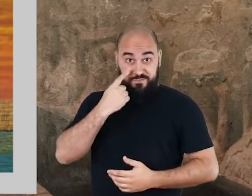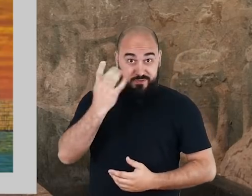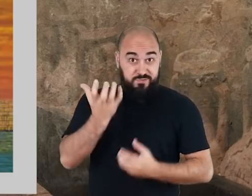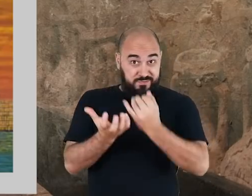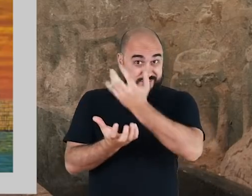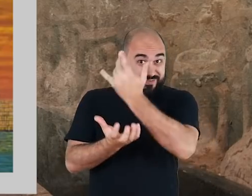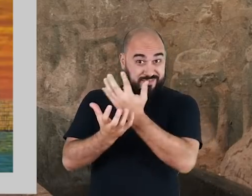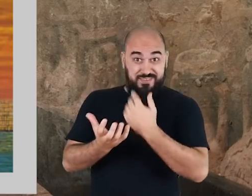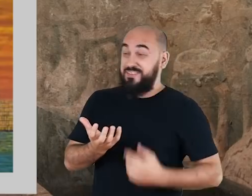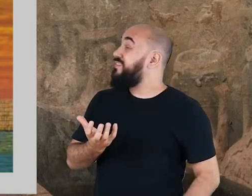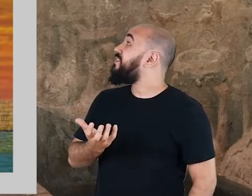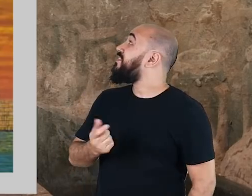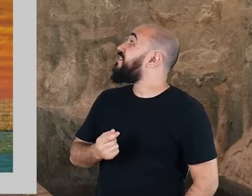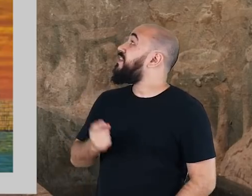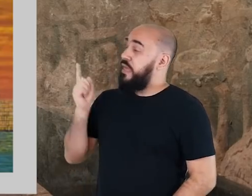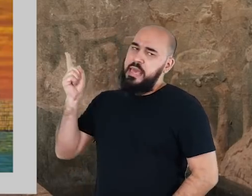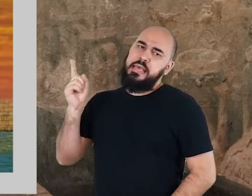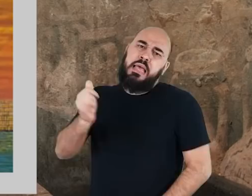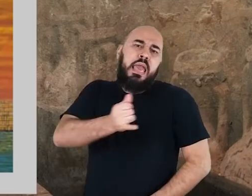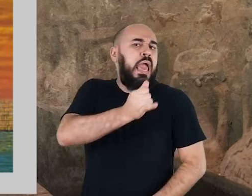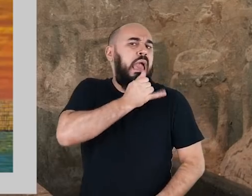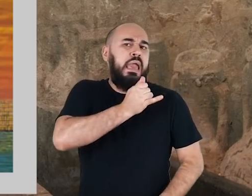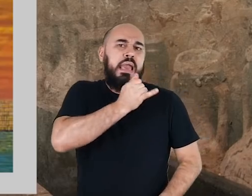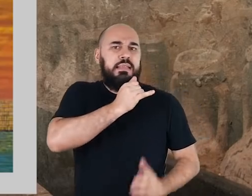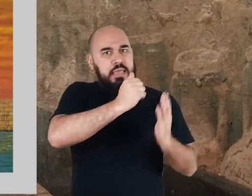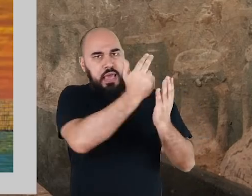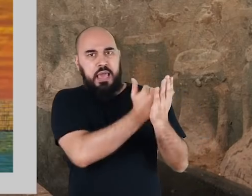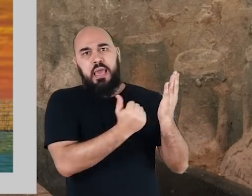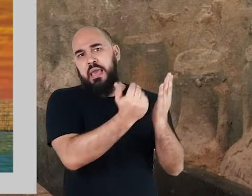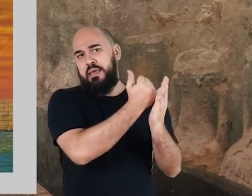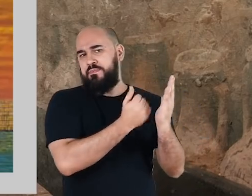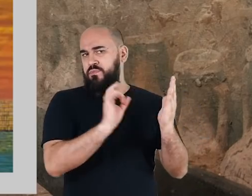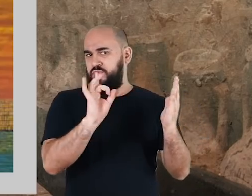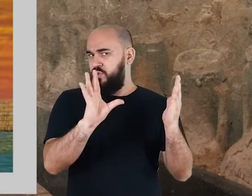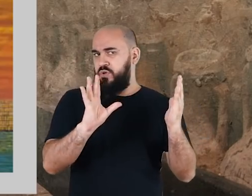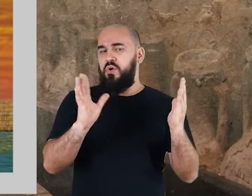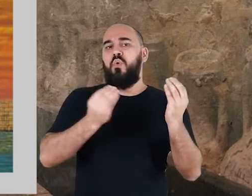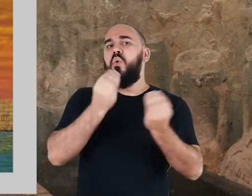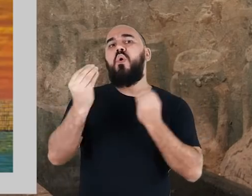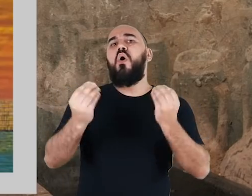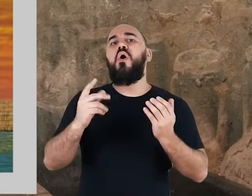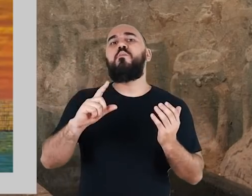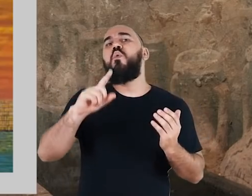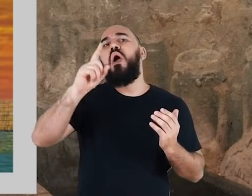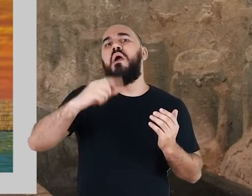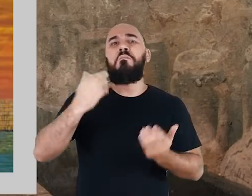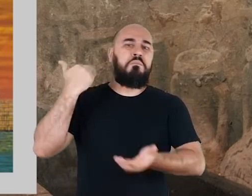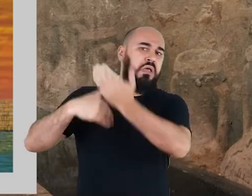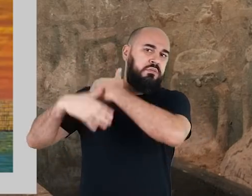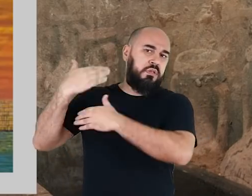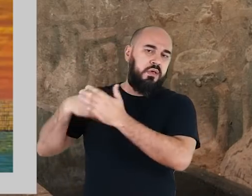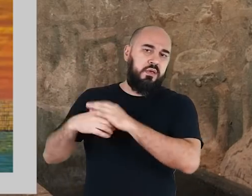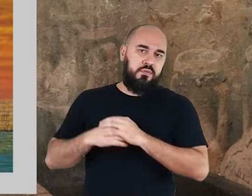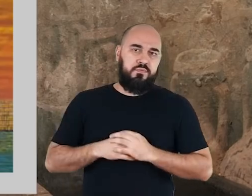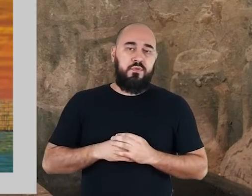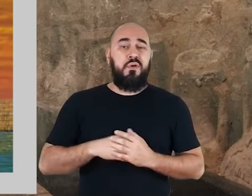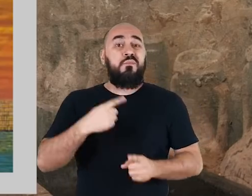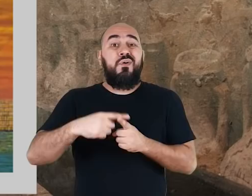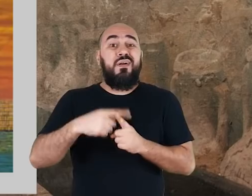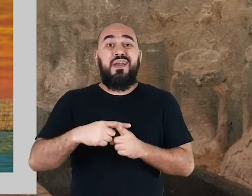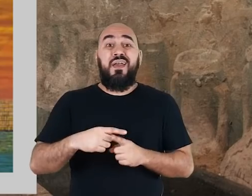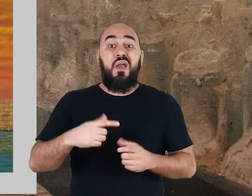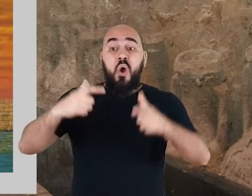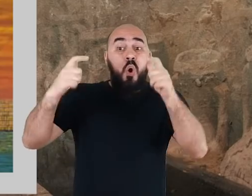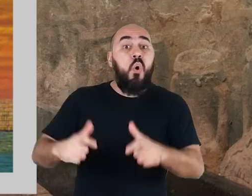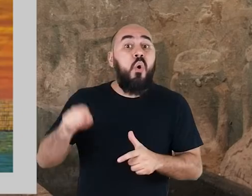uma reconstrução artística de como essa estátua seria, o Colosso de Rhodes, como ela era chamada, porque ninguém sabe